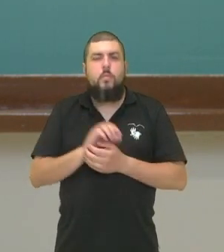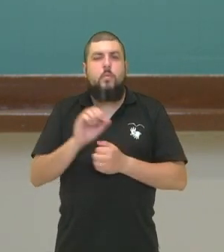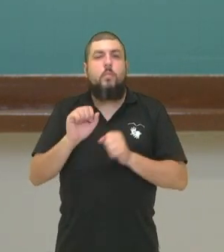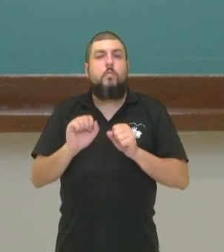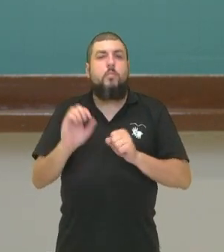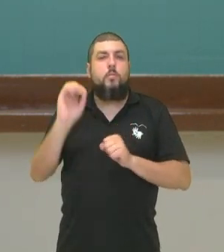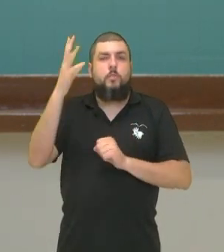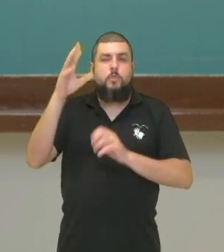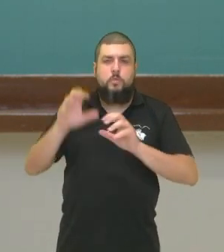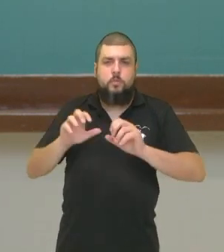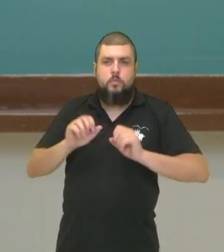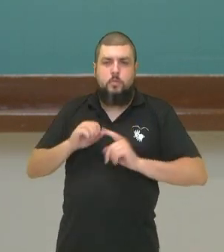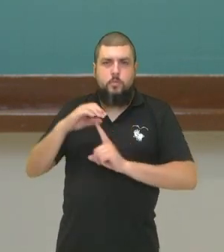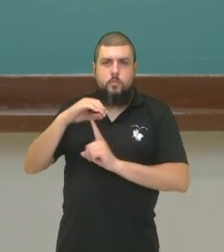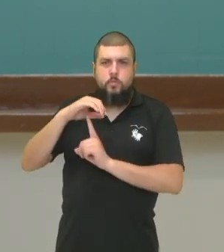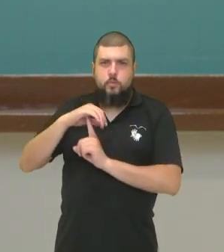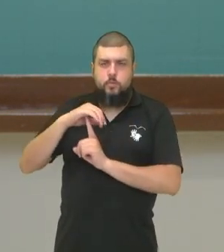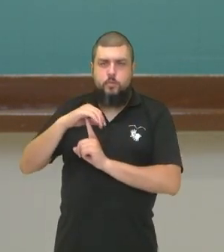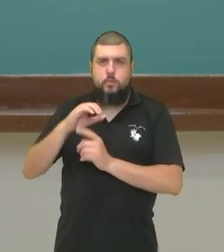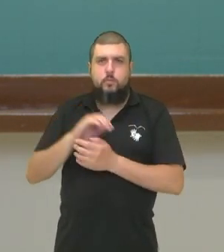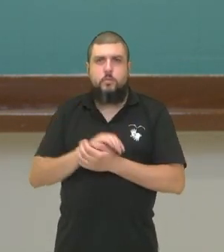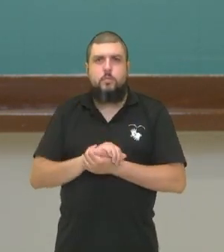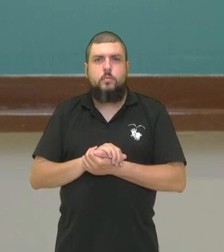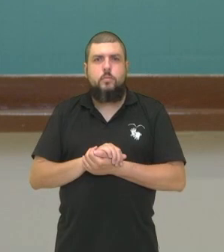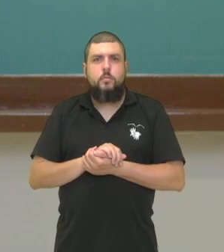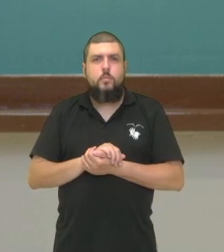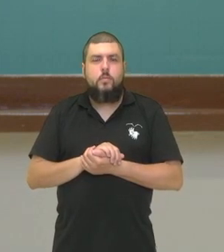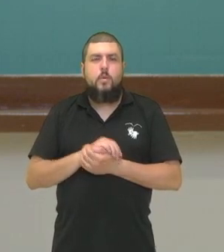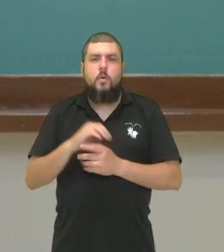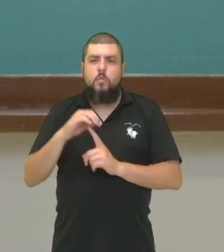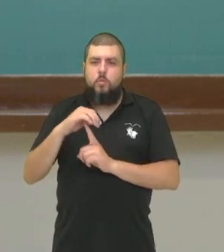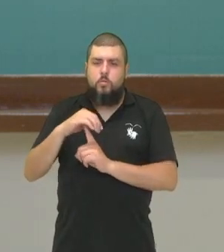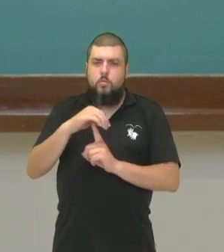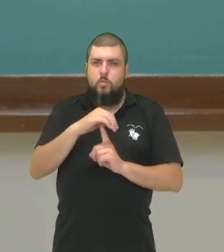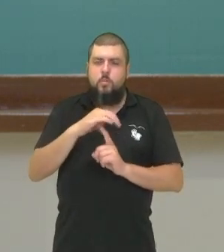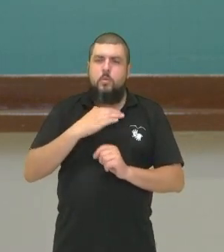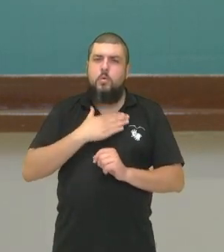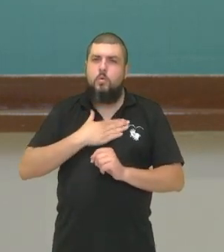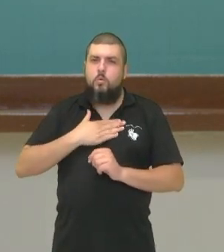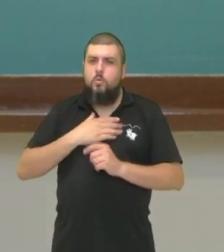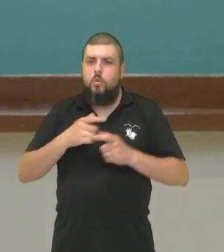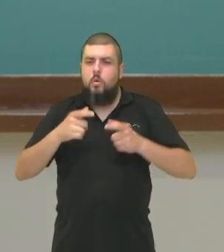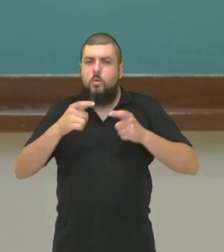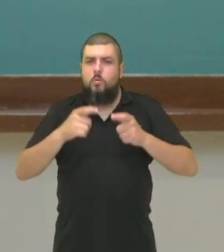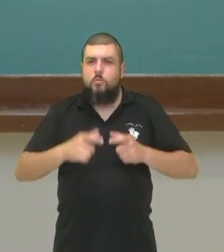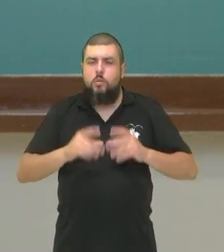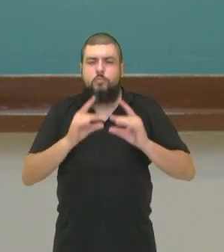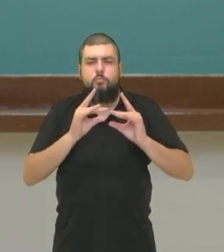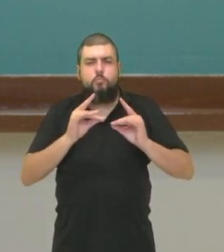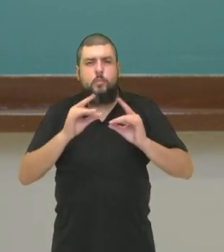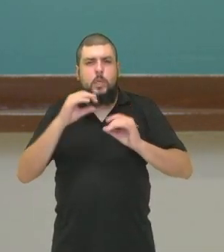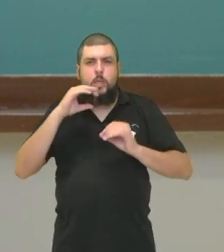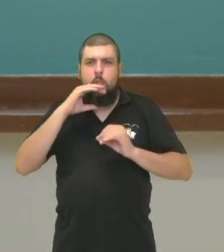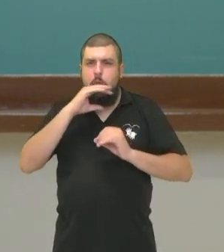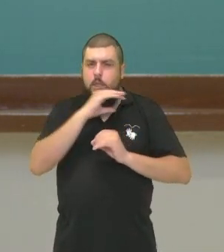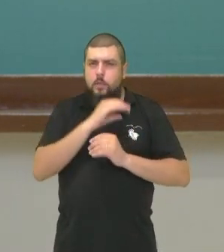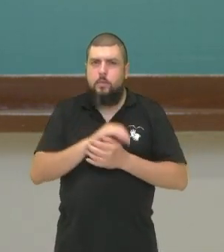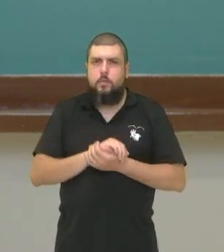são presentes no nosso dia a dia. E eles gostam de ambientes úmidos e quentinhos. Às